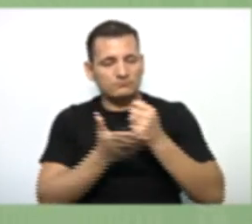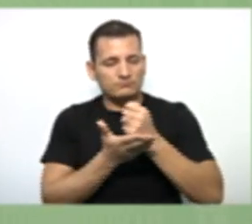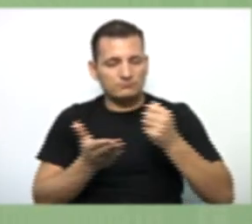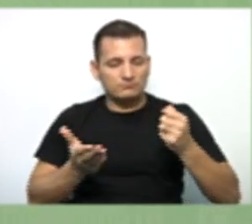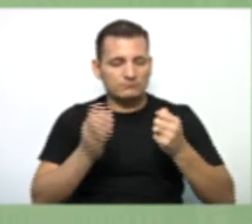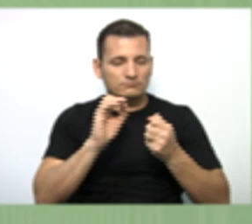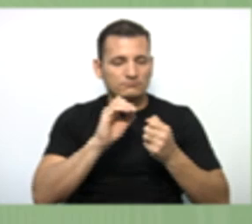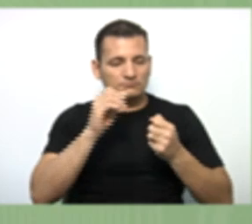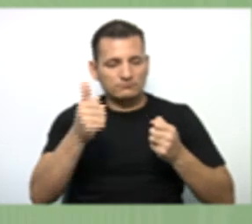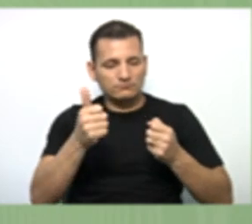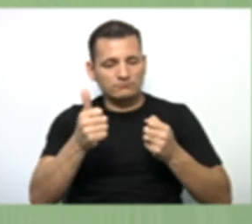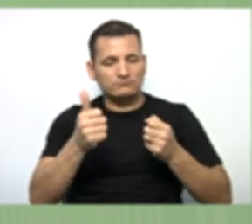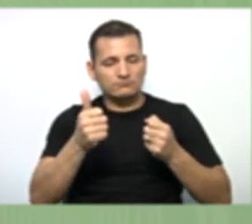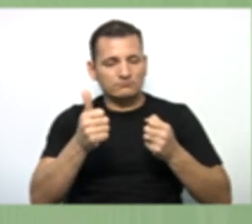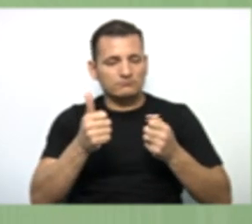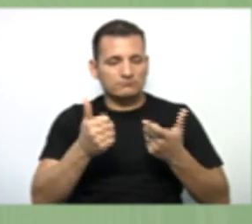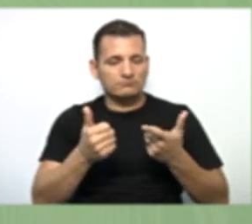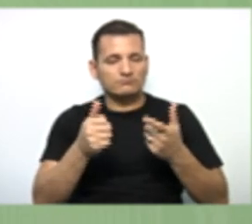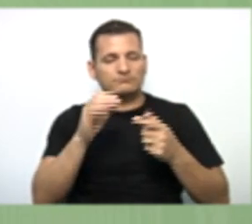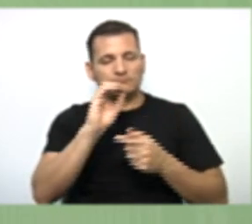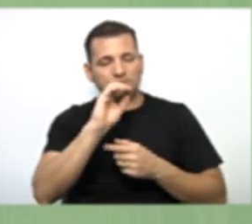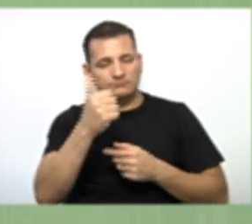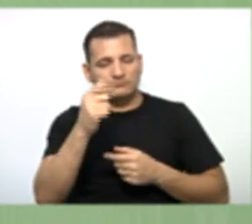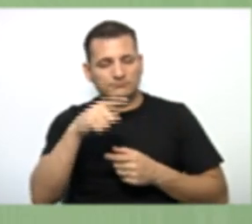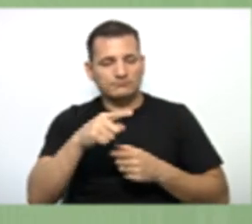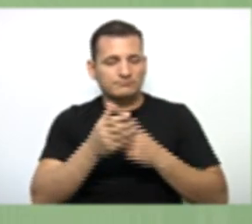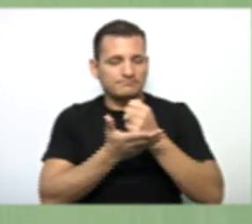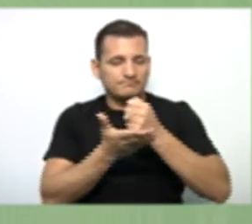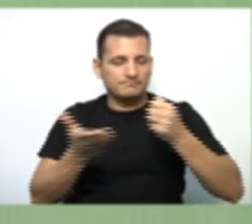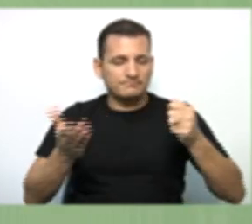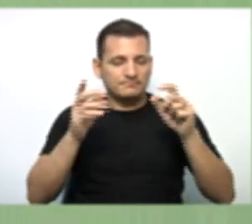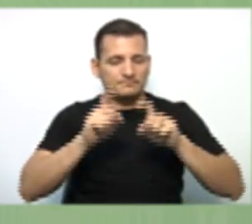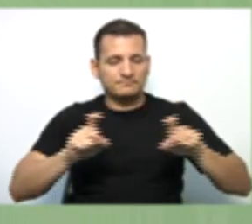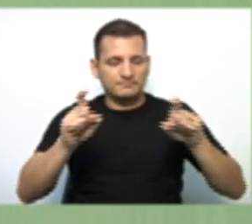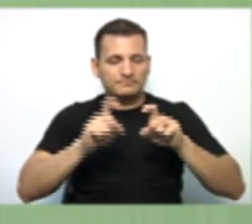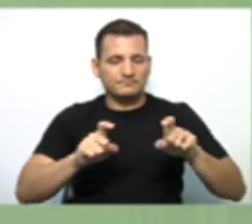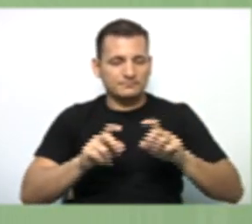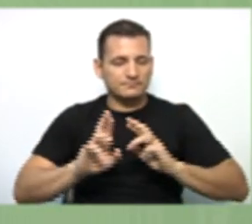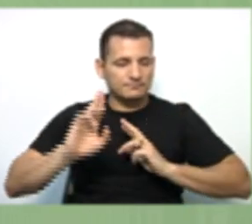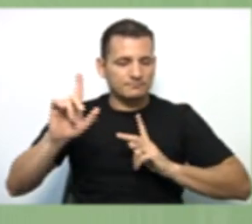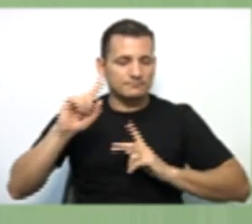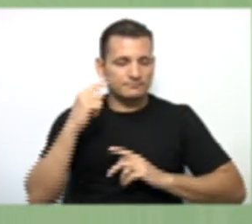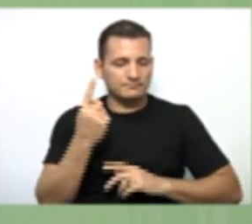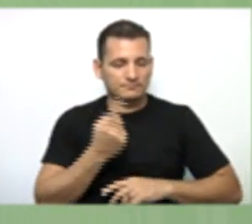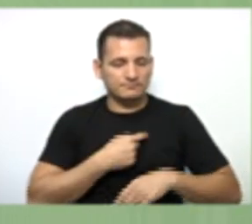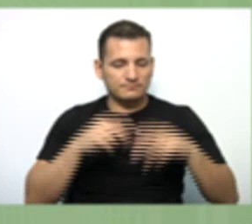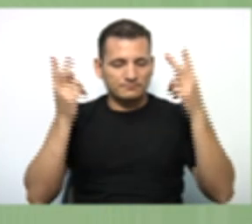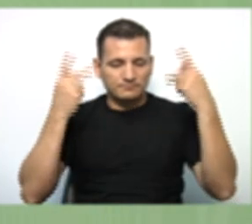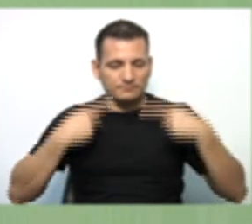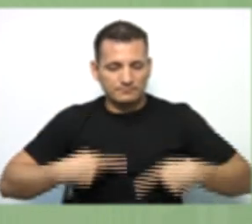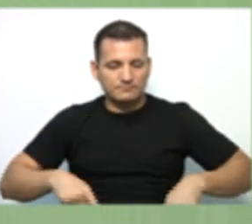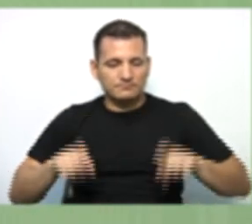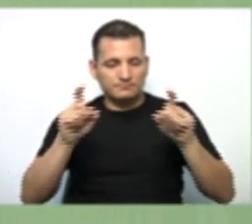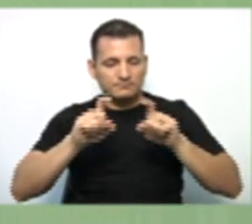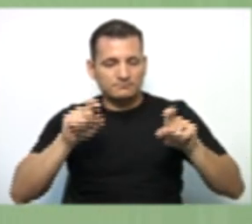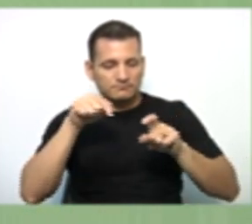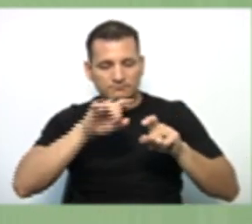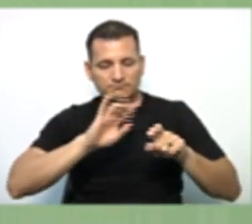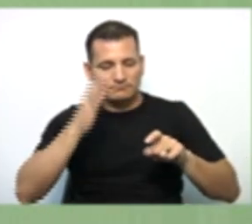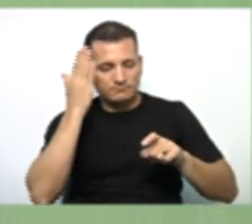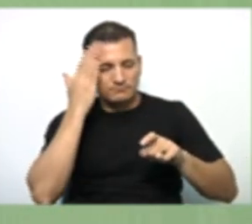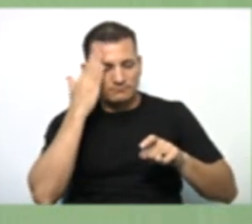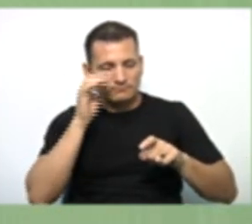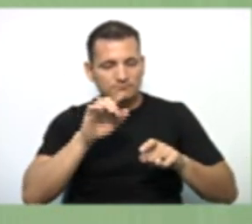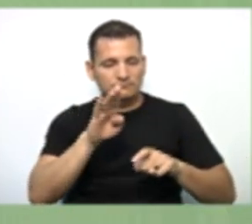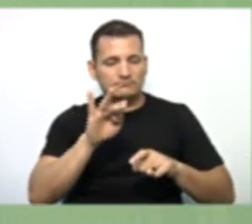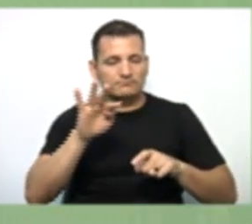Então, como falei, a base do computador é o 0 e 1. Diferentemente de nós, seres humanos, os computadores só entendem bits.